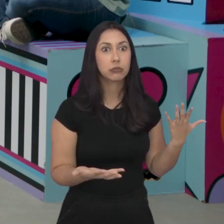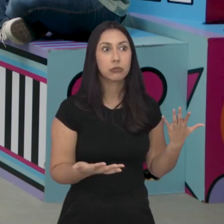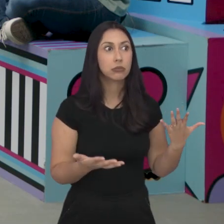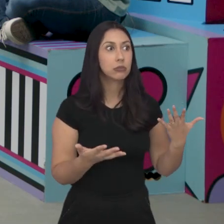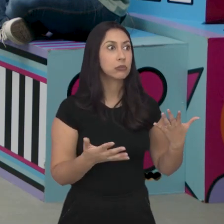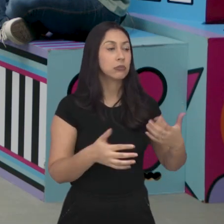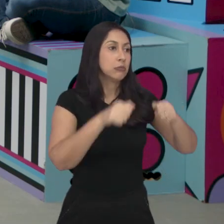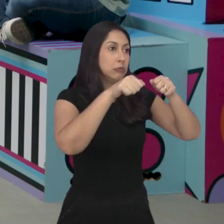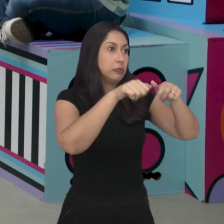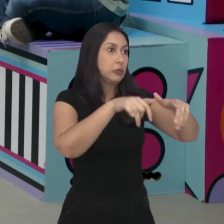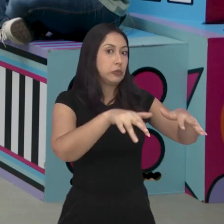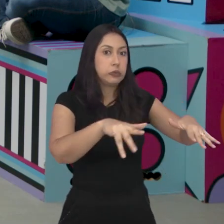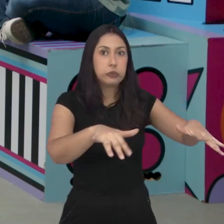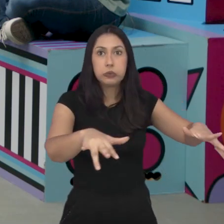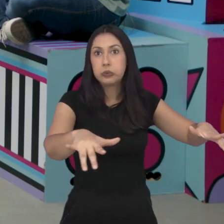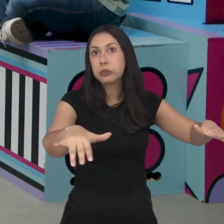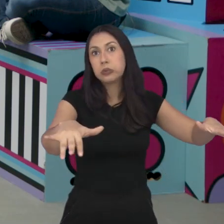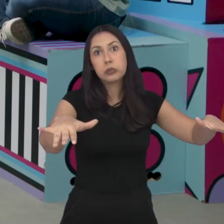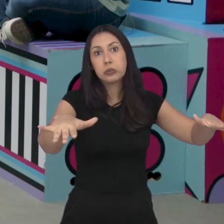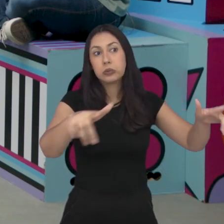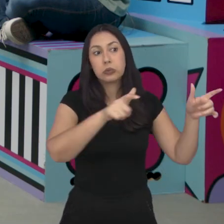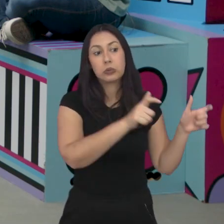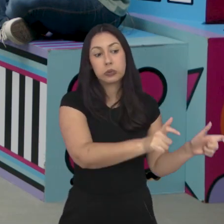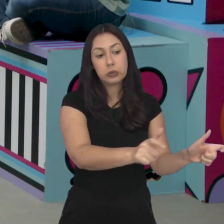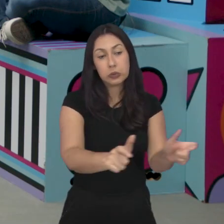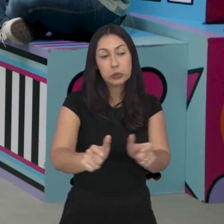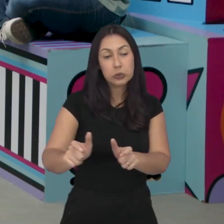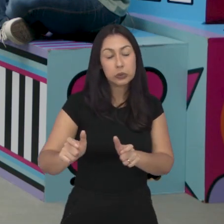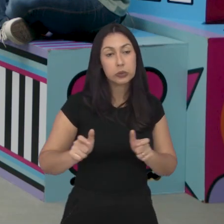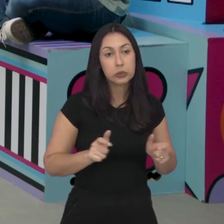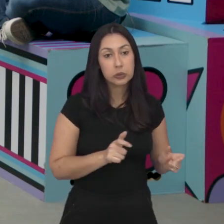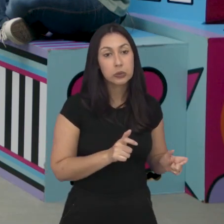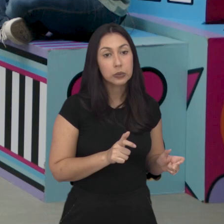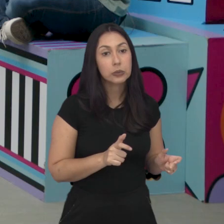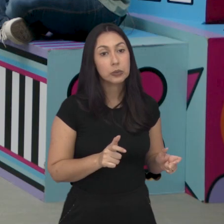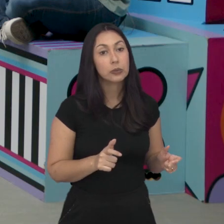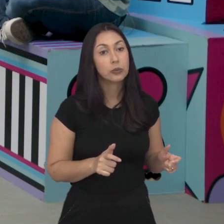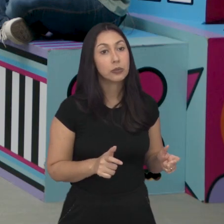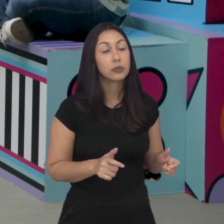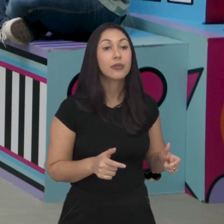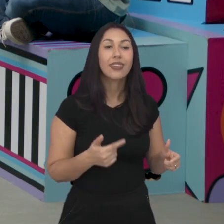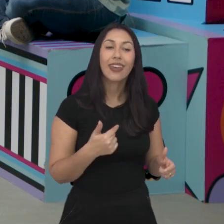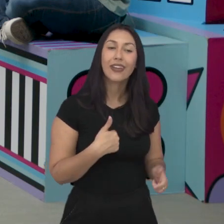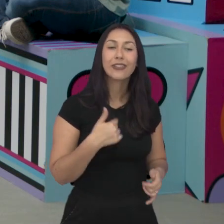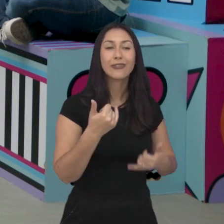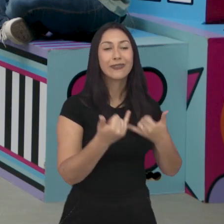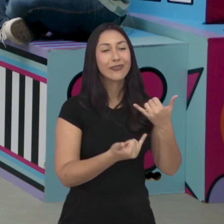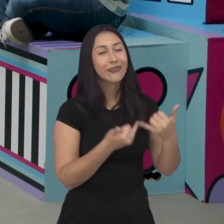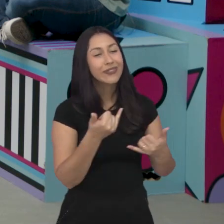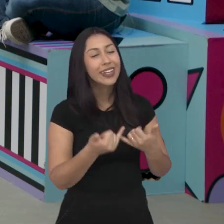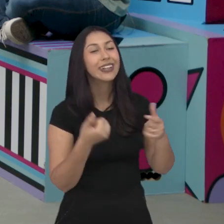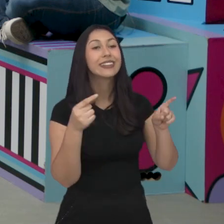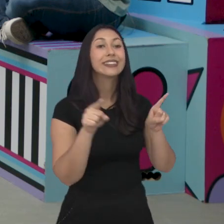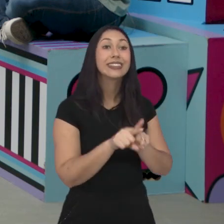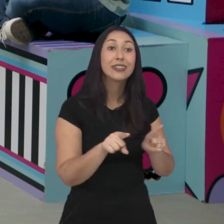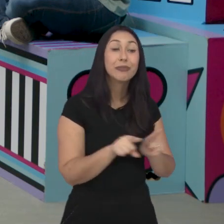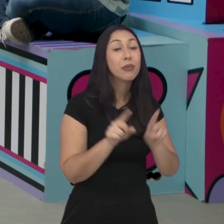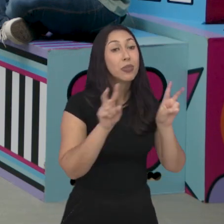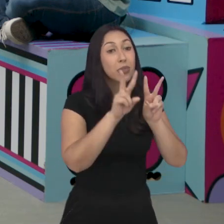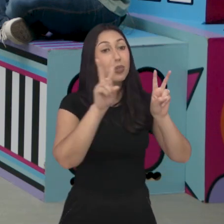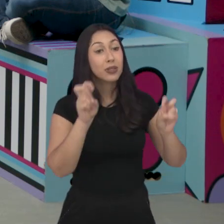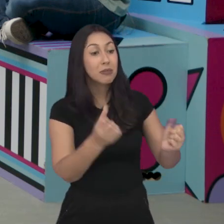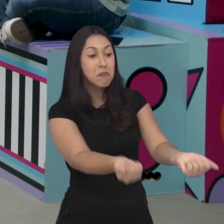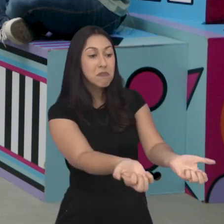vai, né, ecoar aí por vários lugares. Eu brinco muito, né, sobre